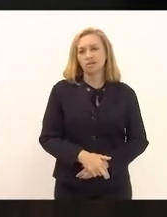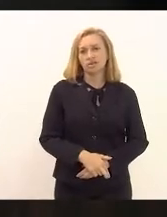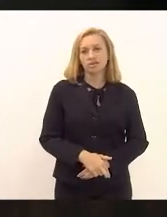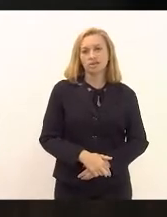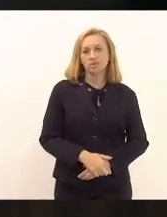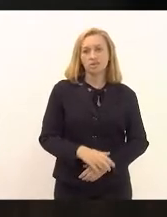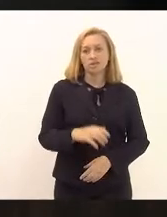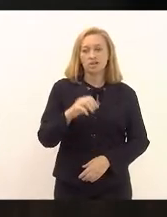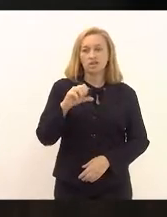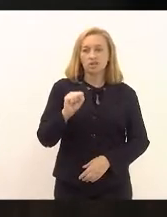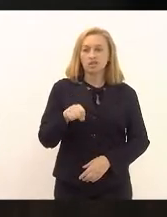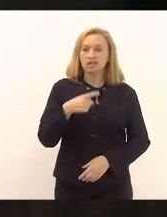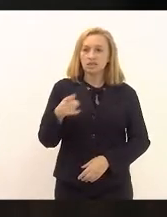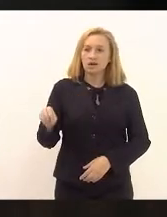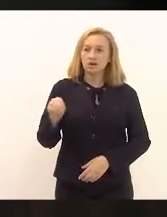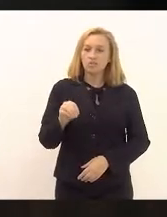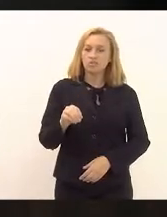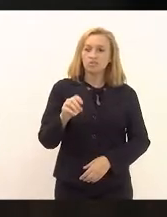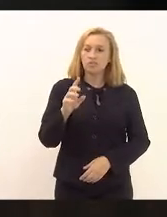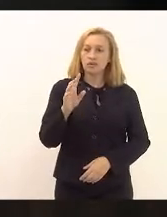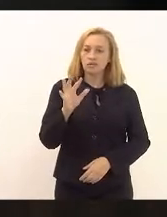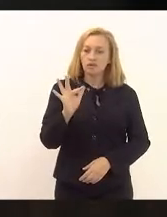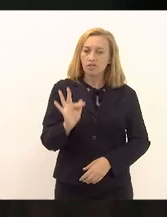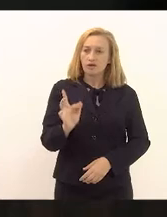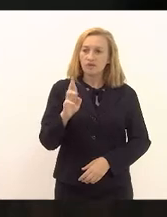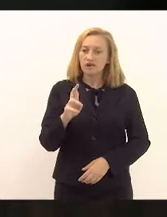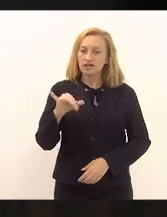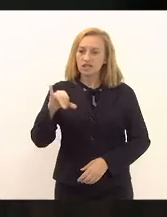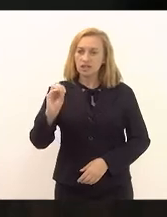São Francisco de Itabapuana e tem mais um outro. Com certeza são...